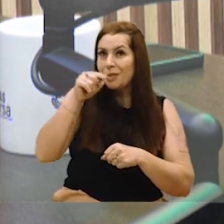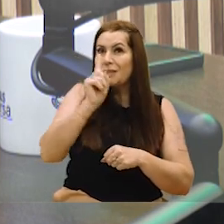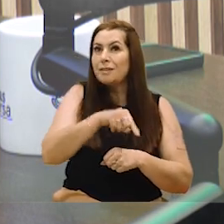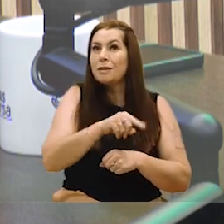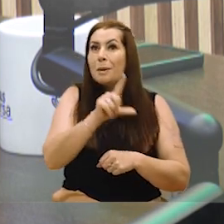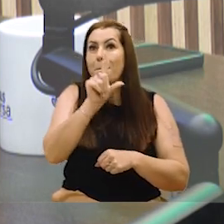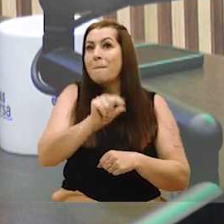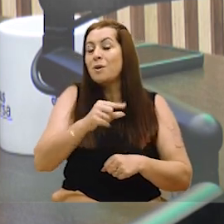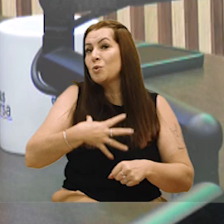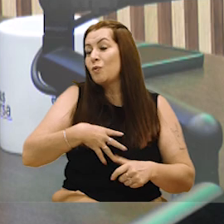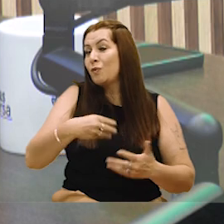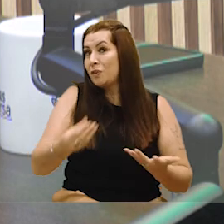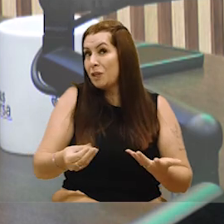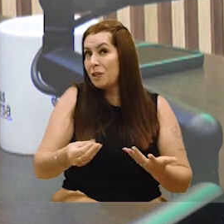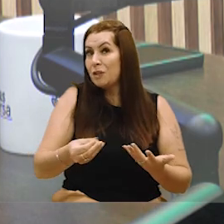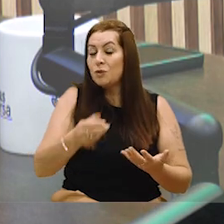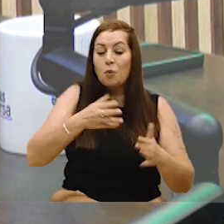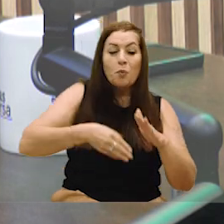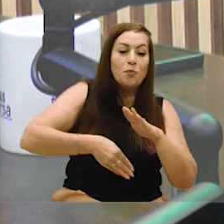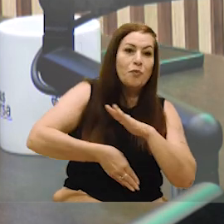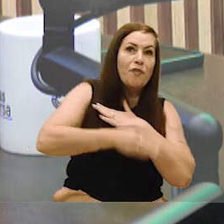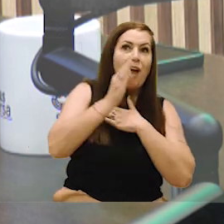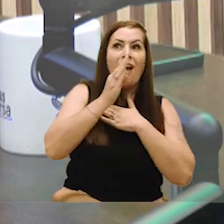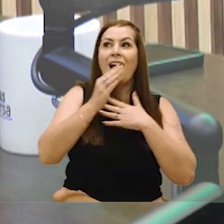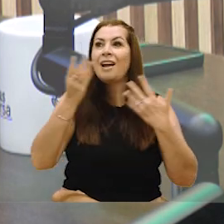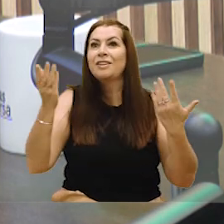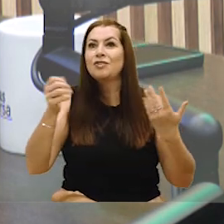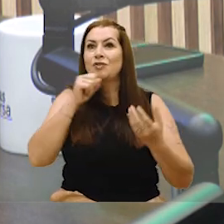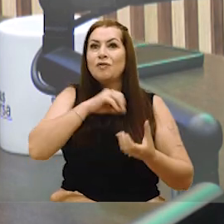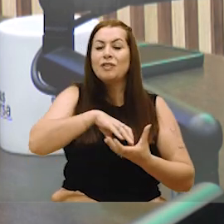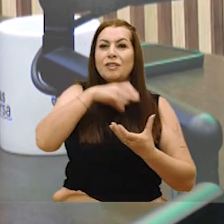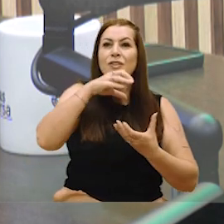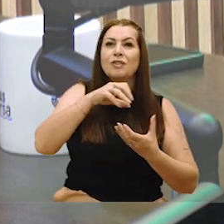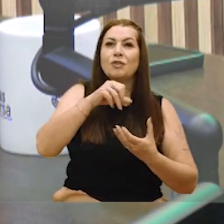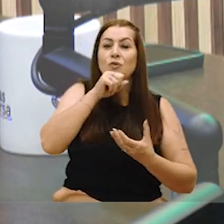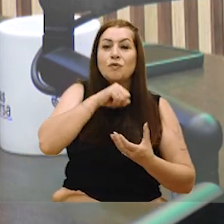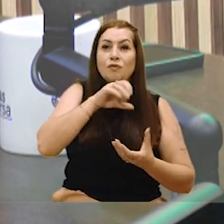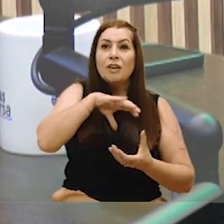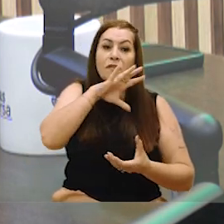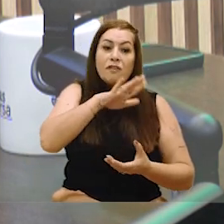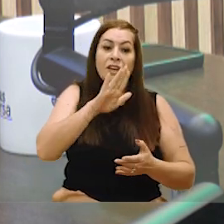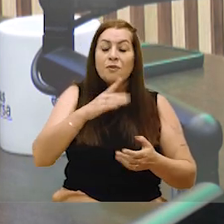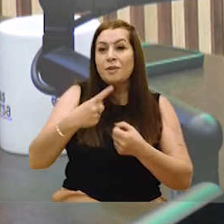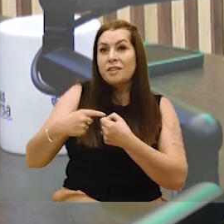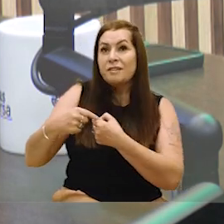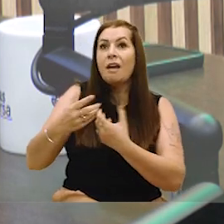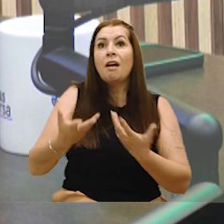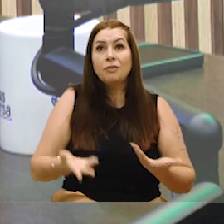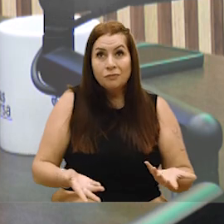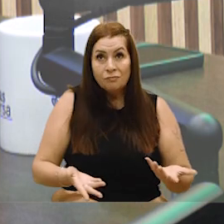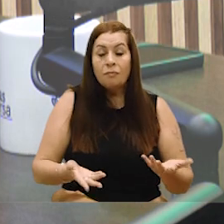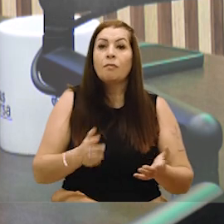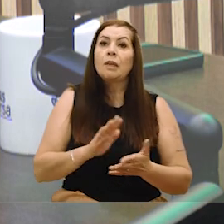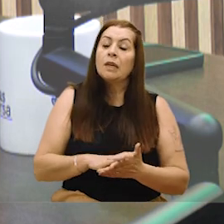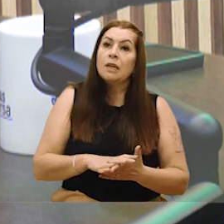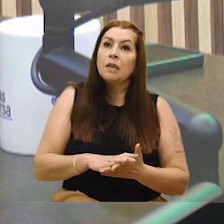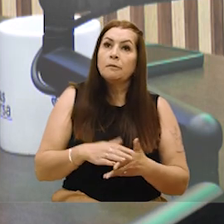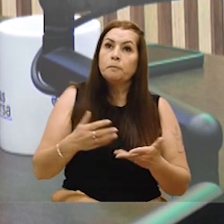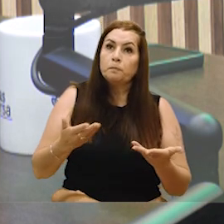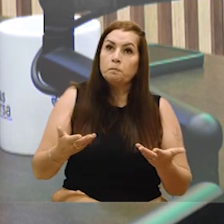estão tendo menos filhos. Ou as pessoas viajam e os idosos, os nossos velhos, ficam na cidade, né?